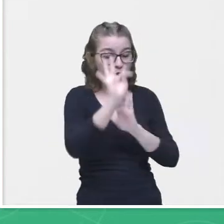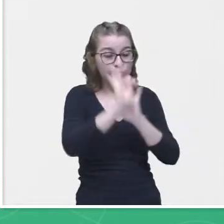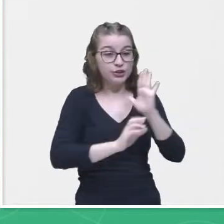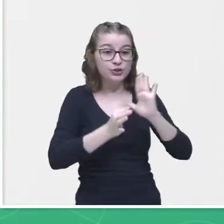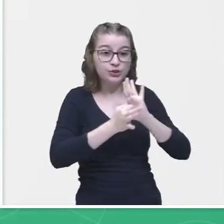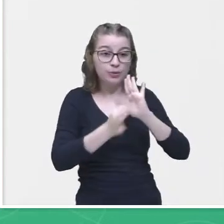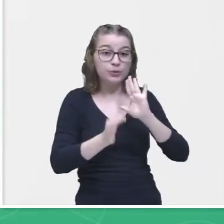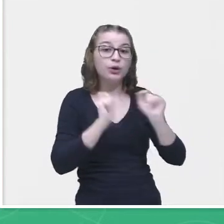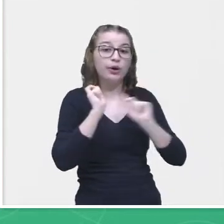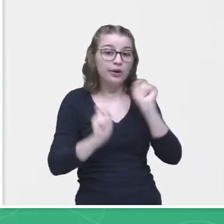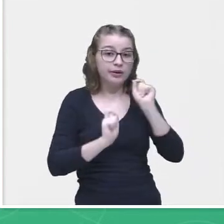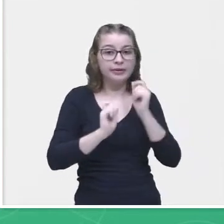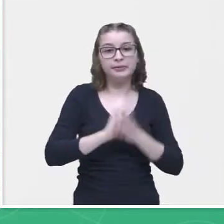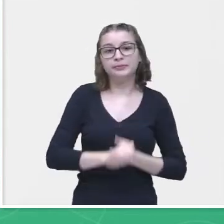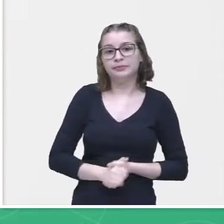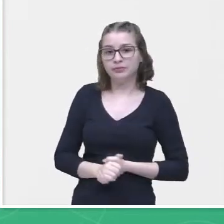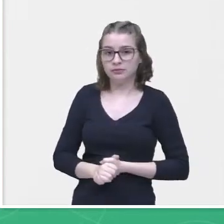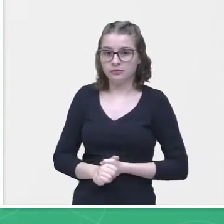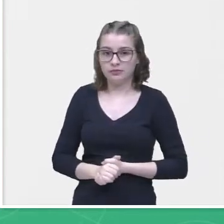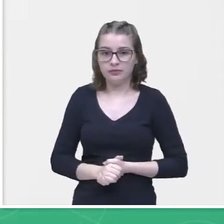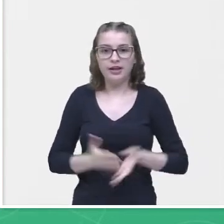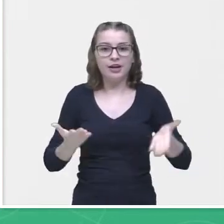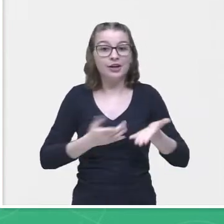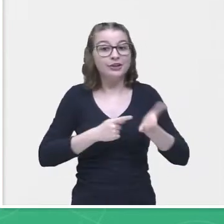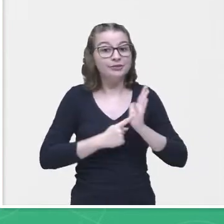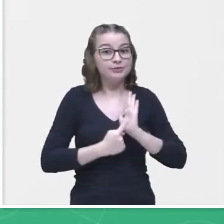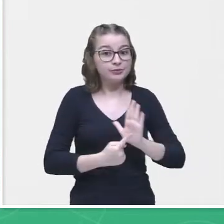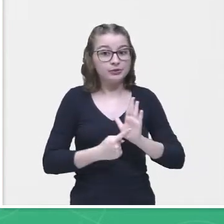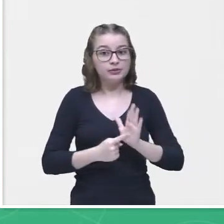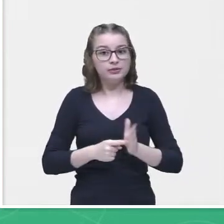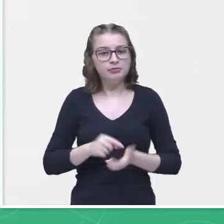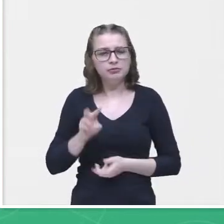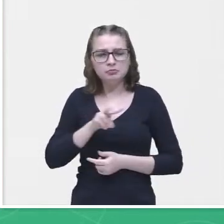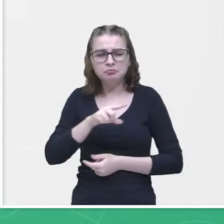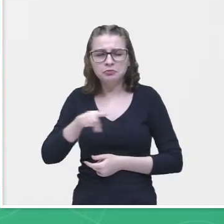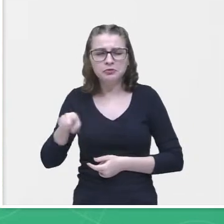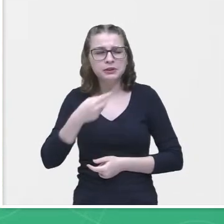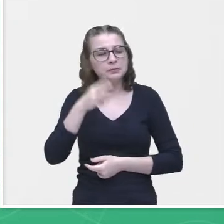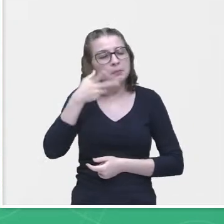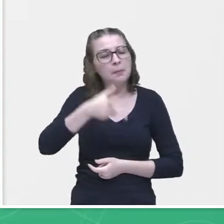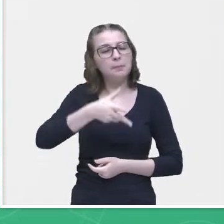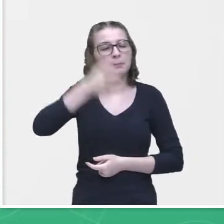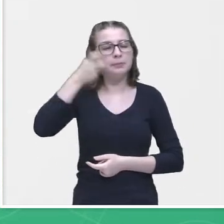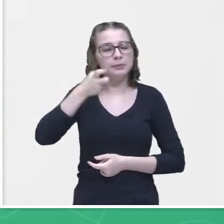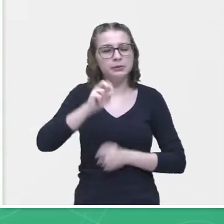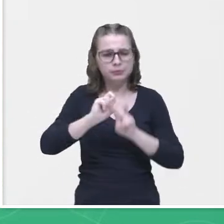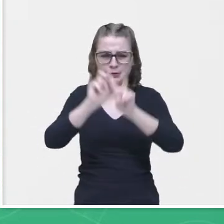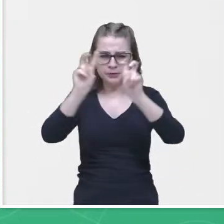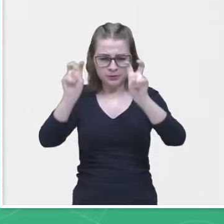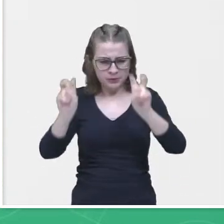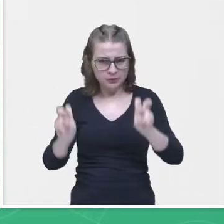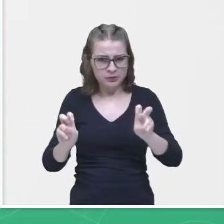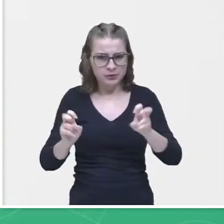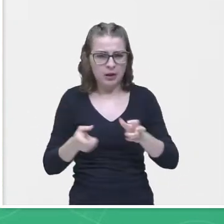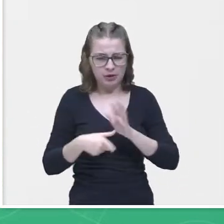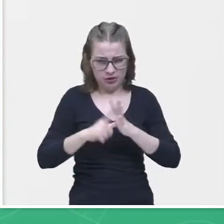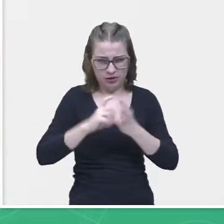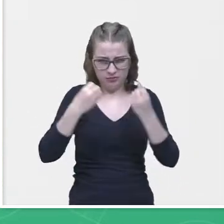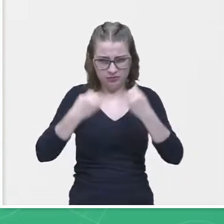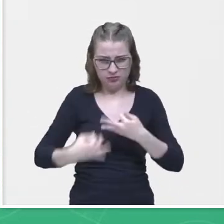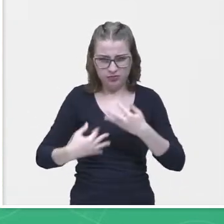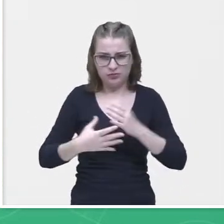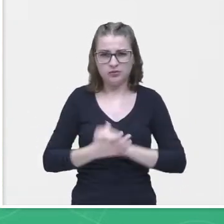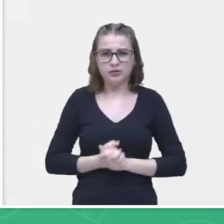de opinião são: agora eu quero ver se o que você pensou sobre o reality show, provoquei agora há pouco, ou